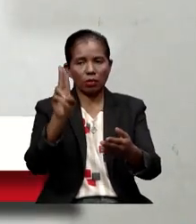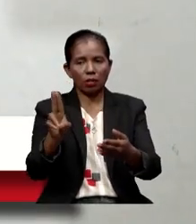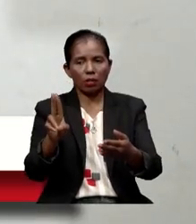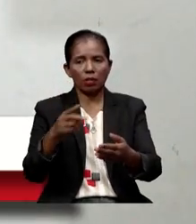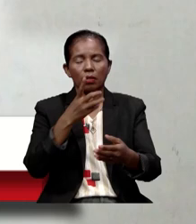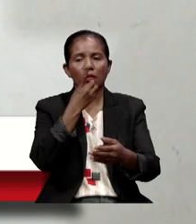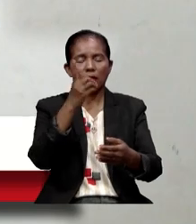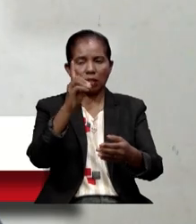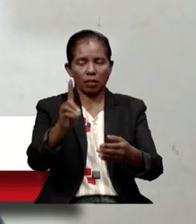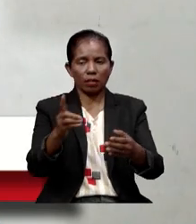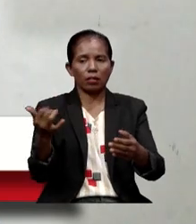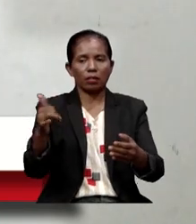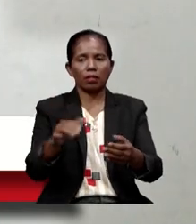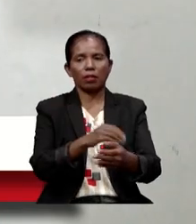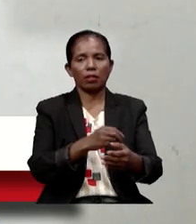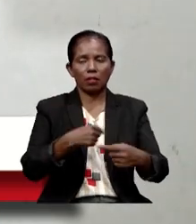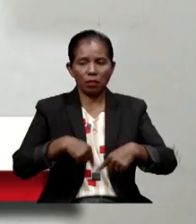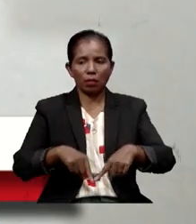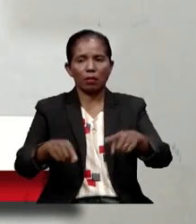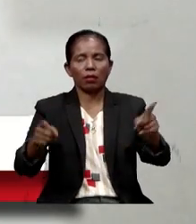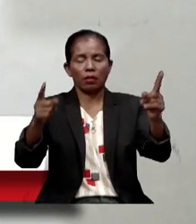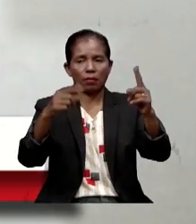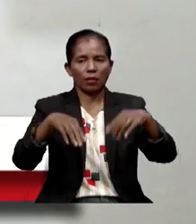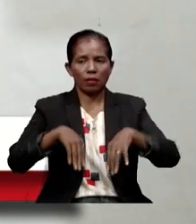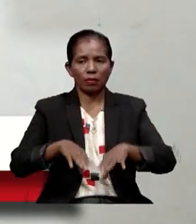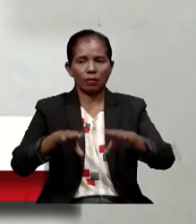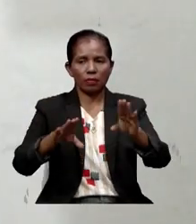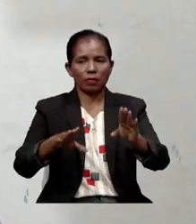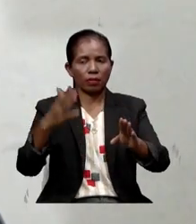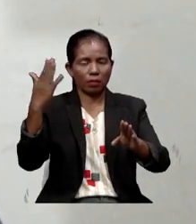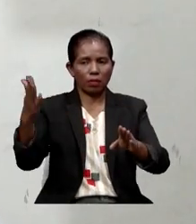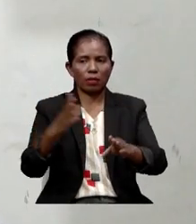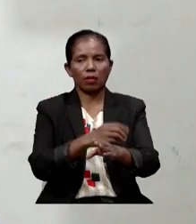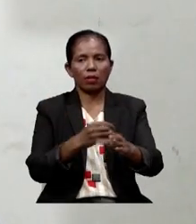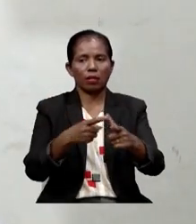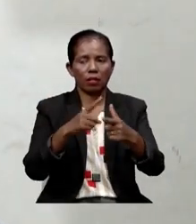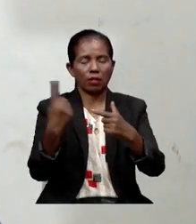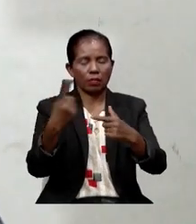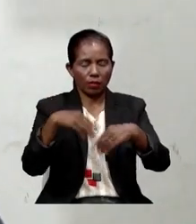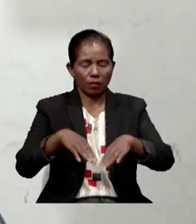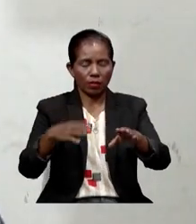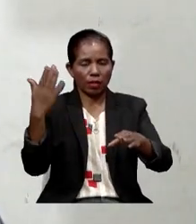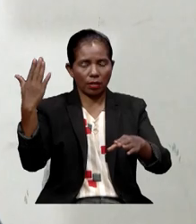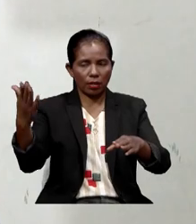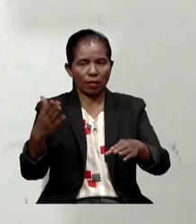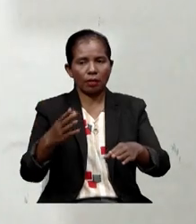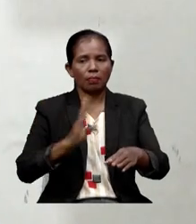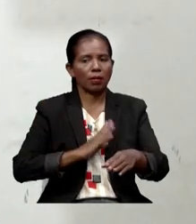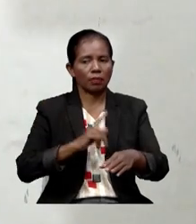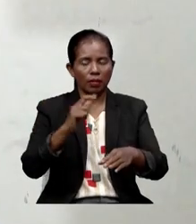de declaração, né, mas sira sai toma por sina ba, ou de pa fan libre agora e a campo baro, continua mantém, e a meu, ba ipite ma sira